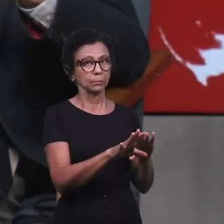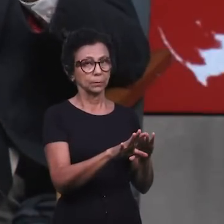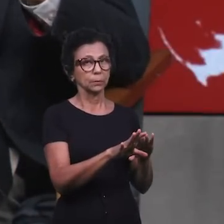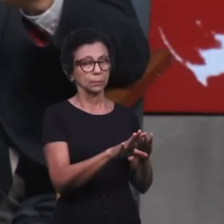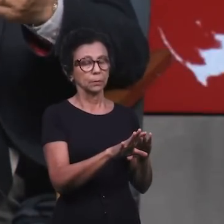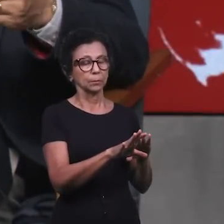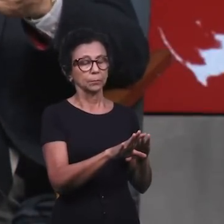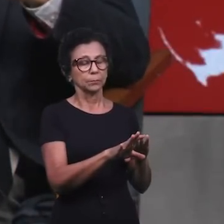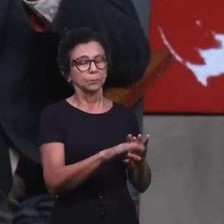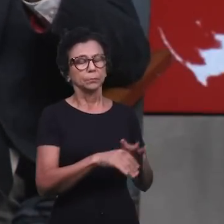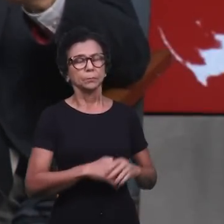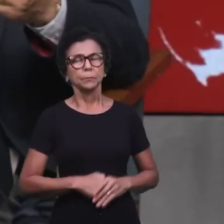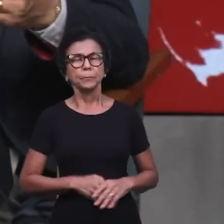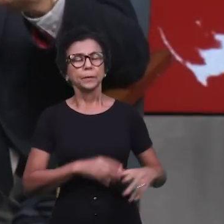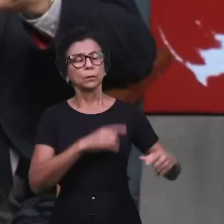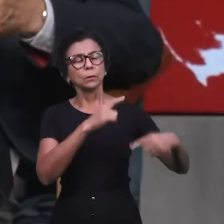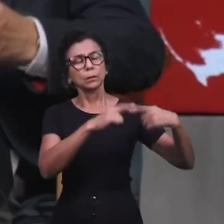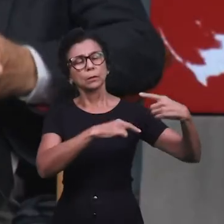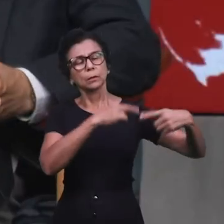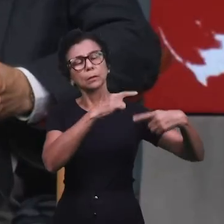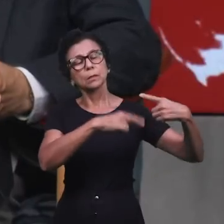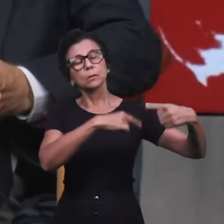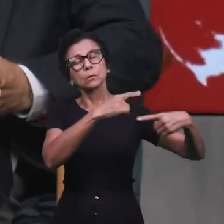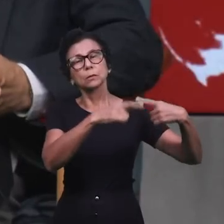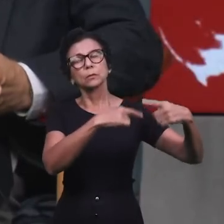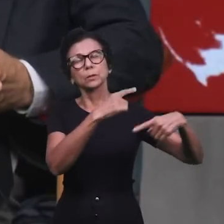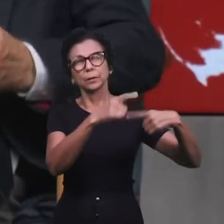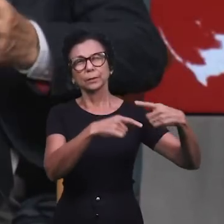não é, vieram seguindo todo esse